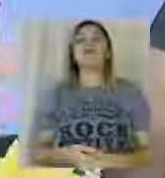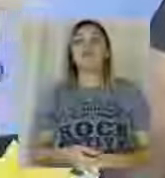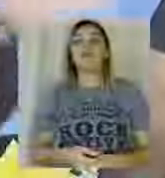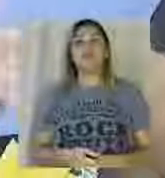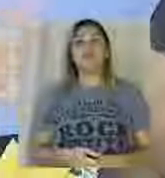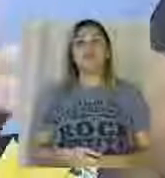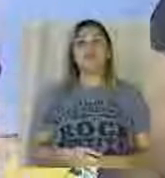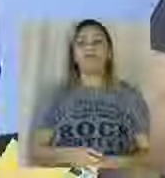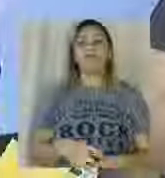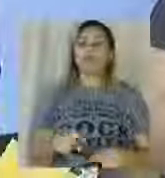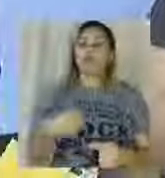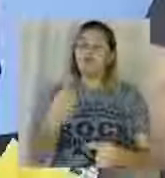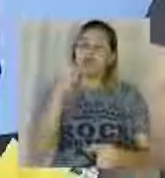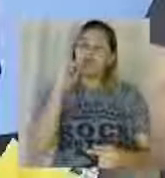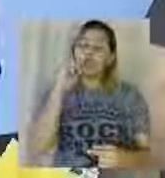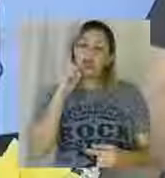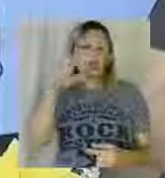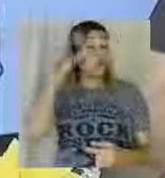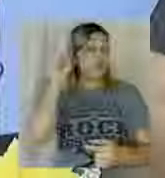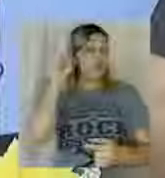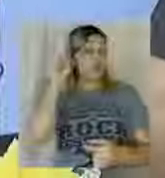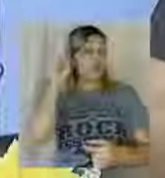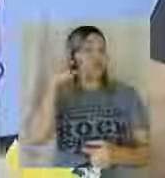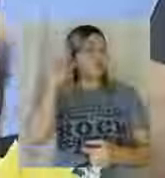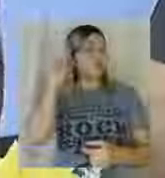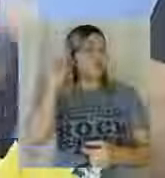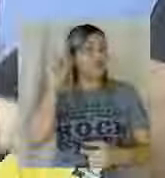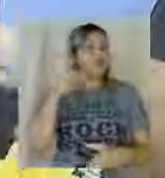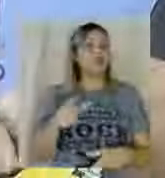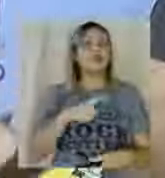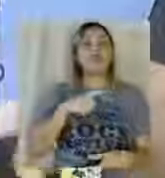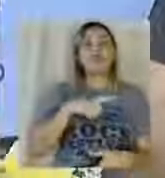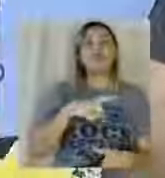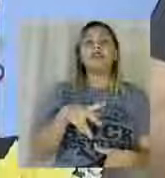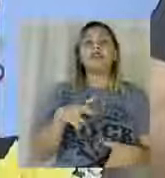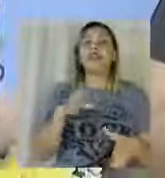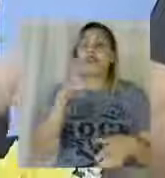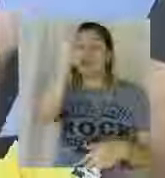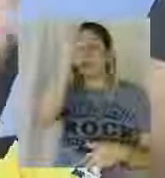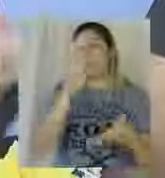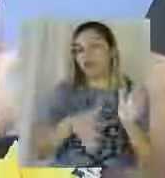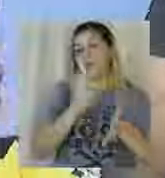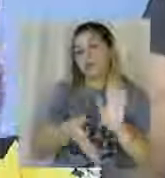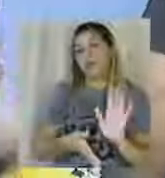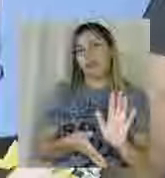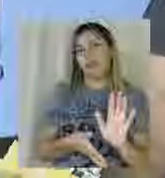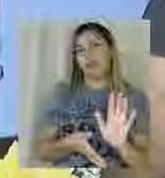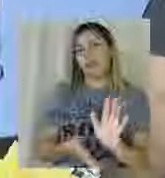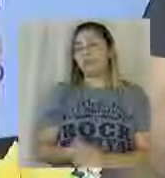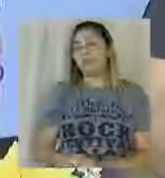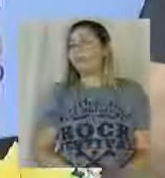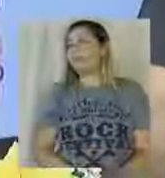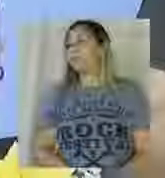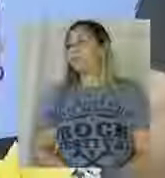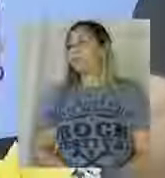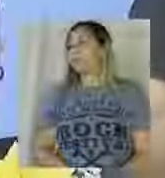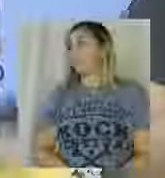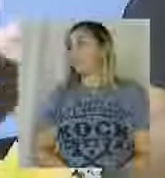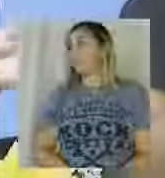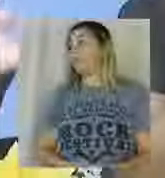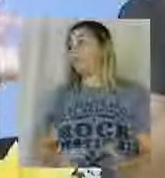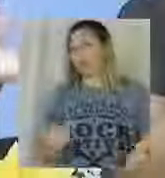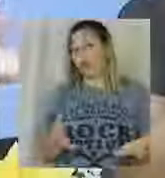sua parte, não é? Elas estão preparadíssima como pessoa, como mulher, enfim. Mas eu quero conversar com elas agora, a